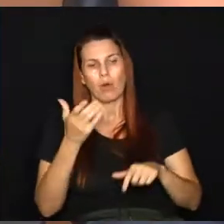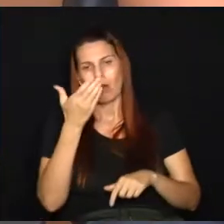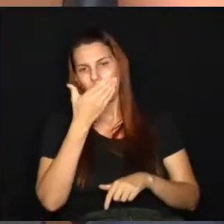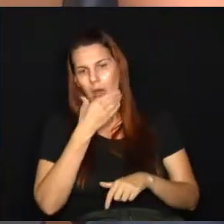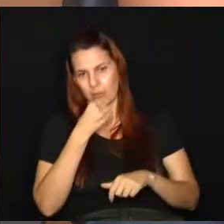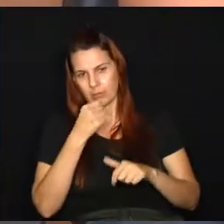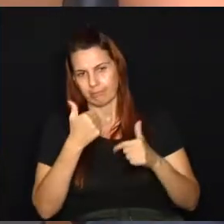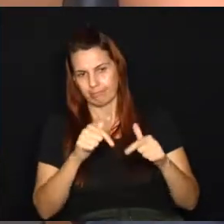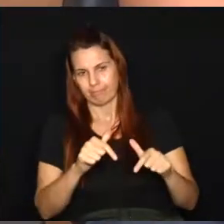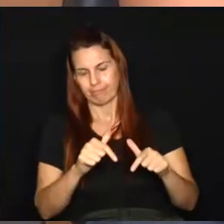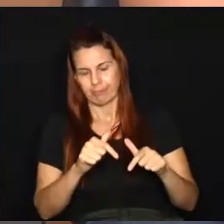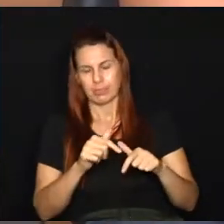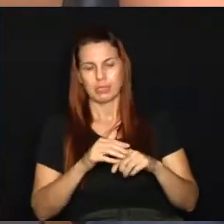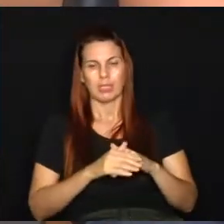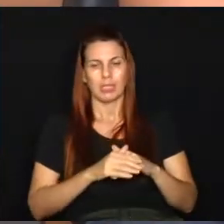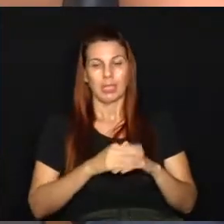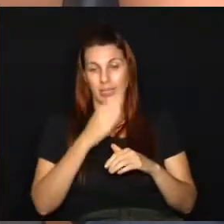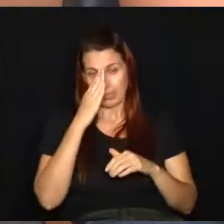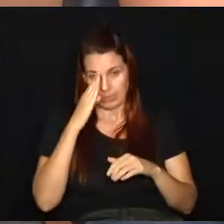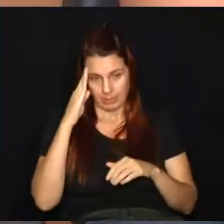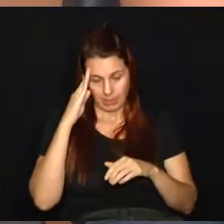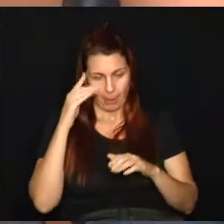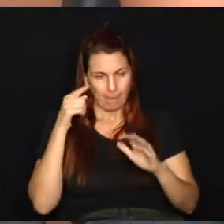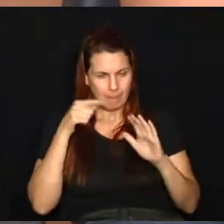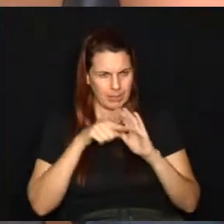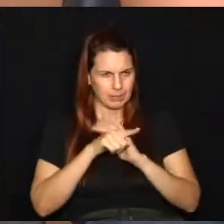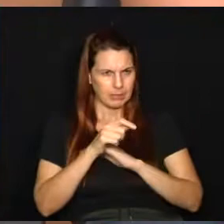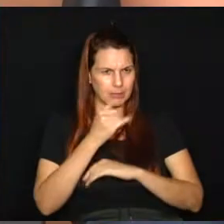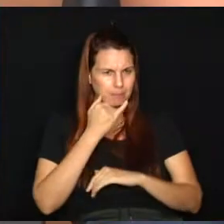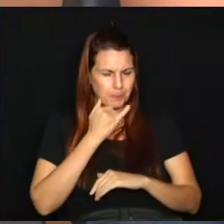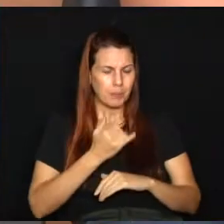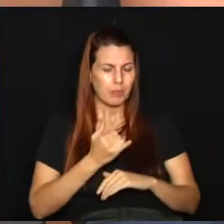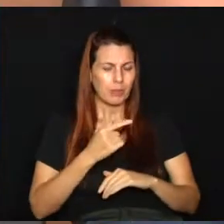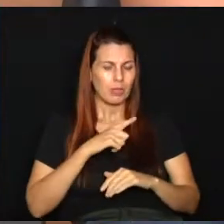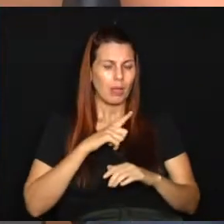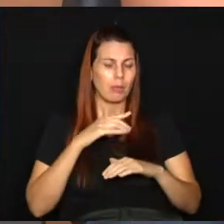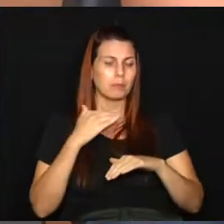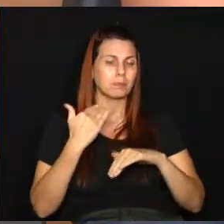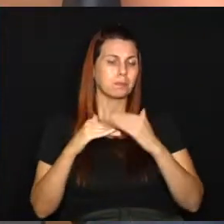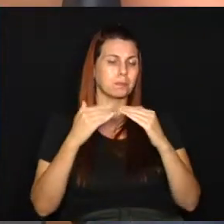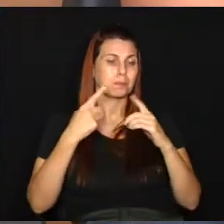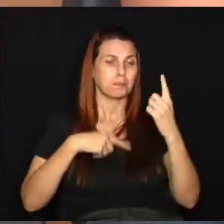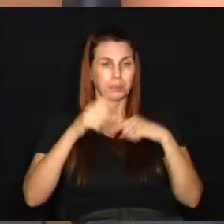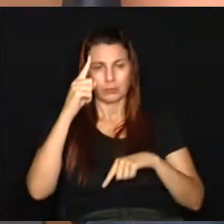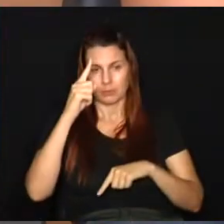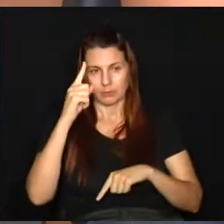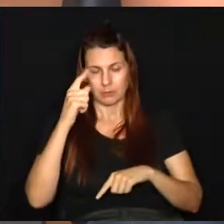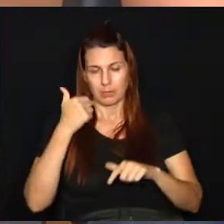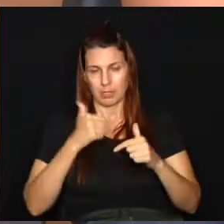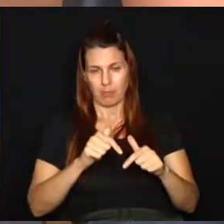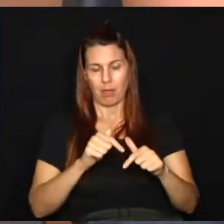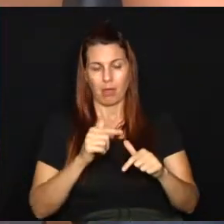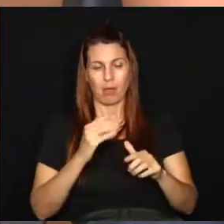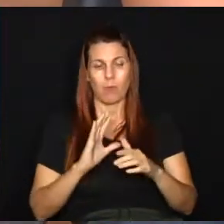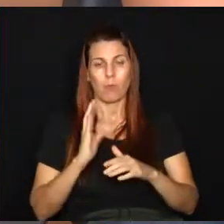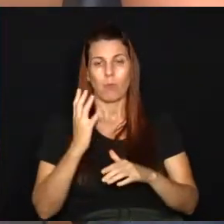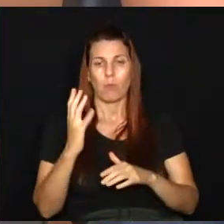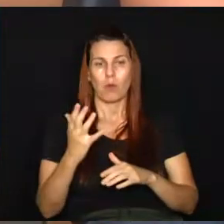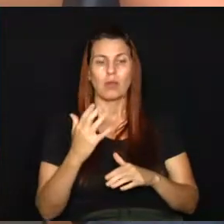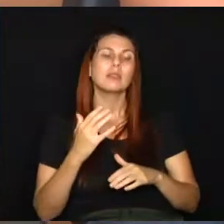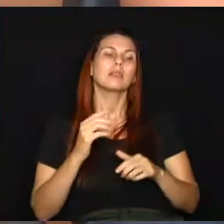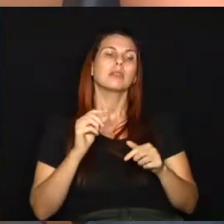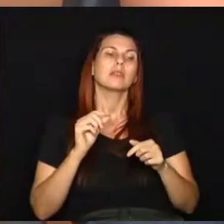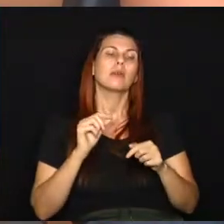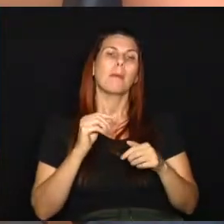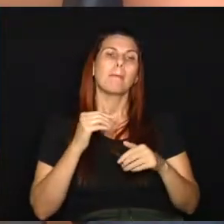da área acadêmica científica, a progressão de carreira ela acontece pela produtividade. Só que como que a